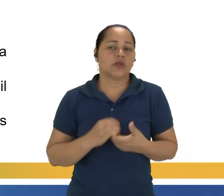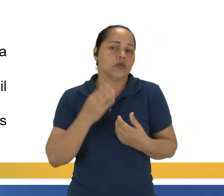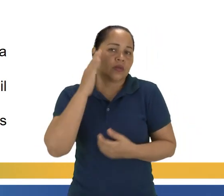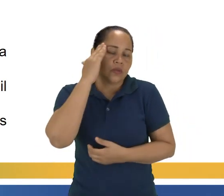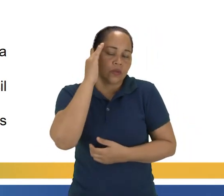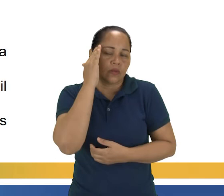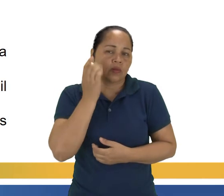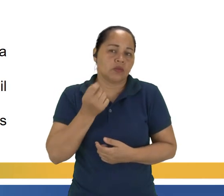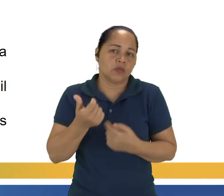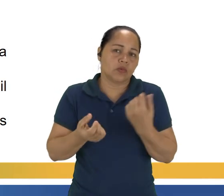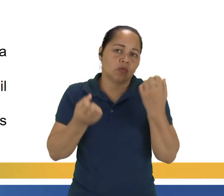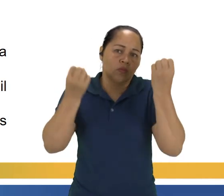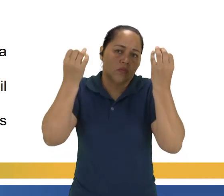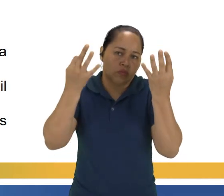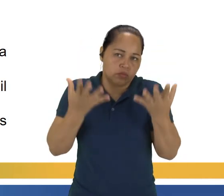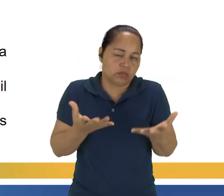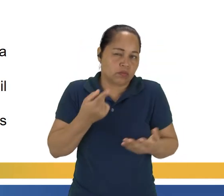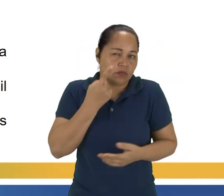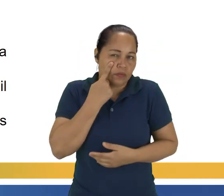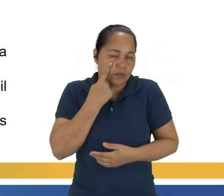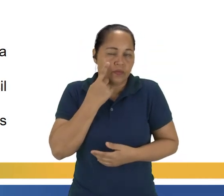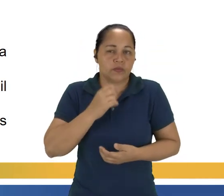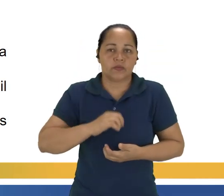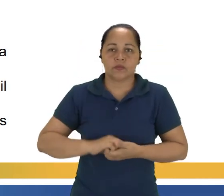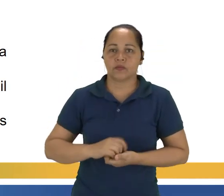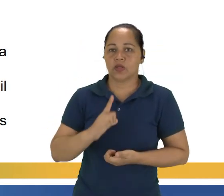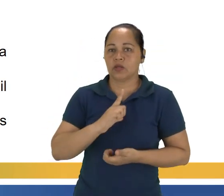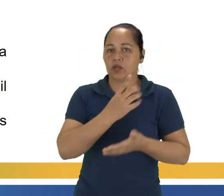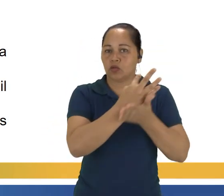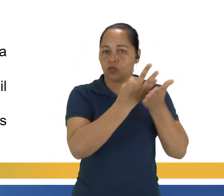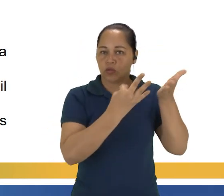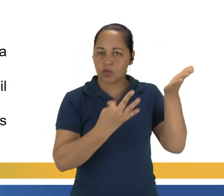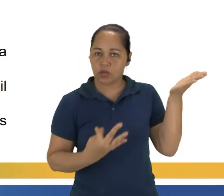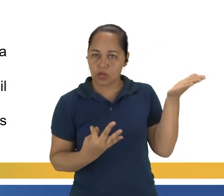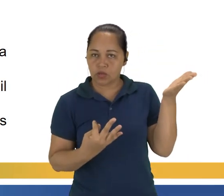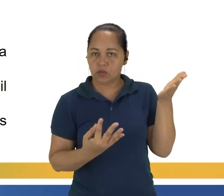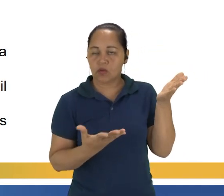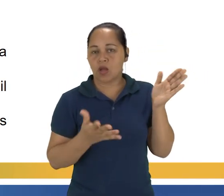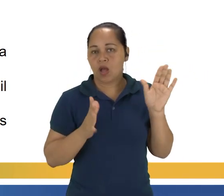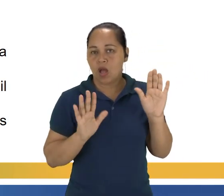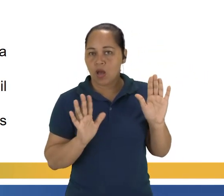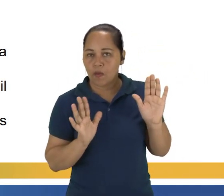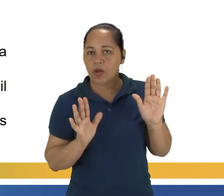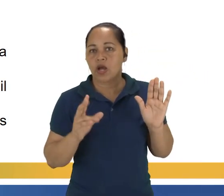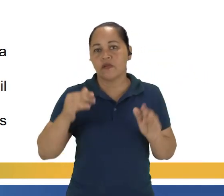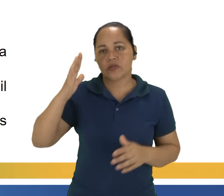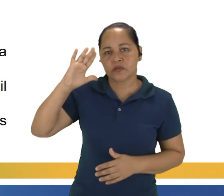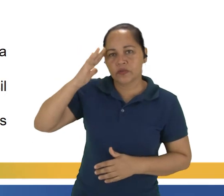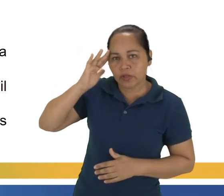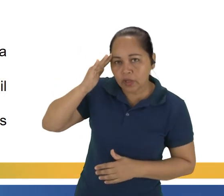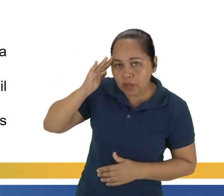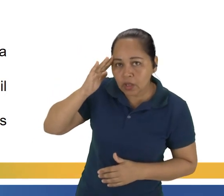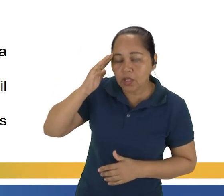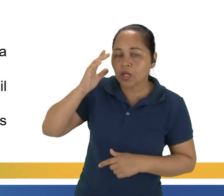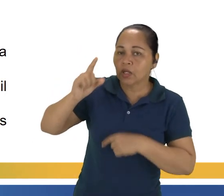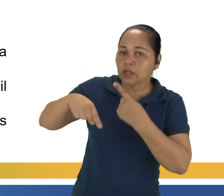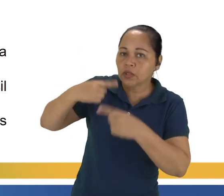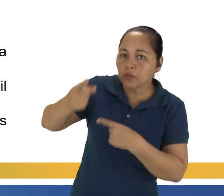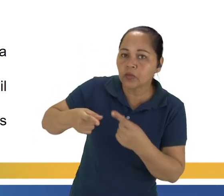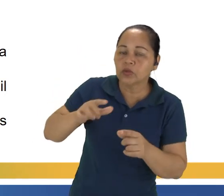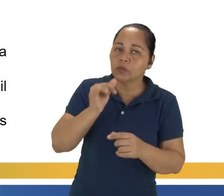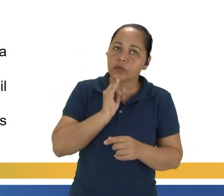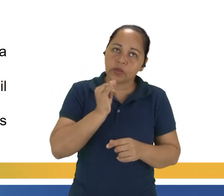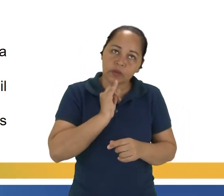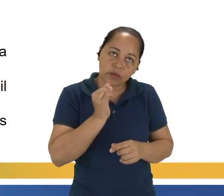pouco e saber argumentar sobre isso. Dá uma olhada lá, ó. Vem um texto básico, né, para você tentar interpretar e falando o seguinte: a recuperação da